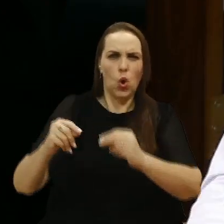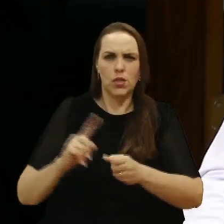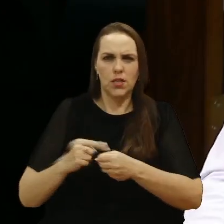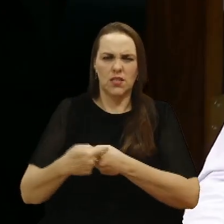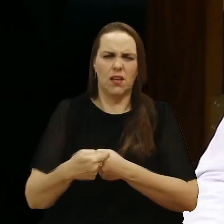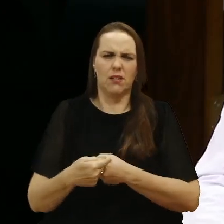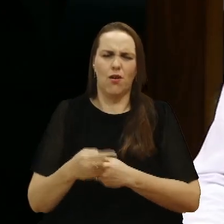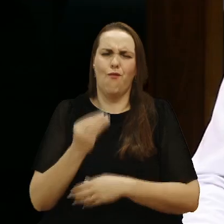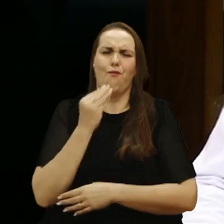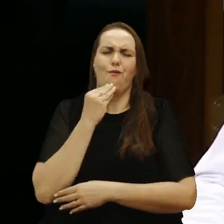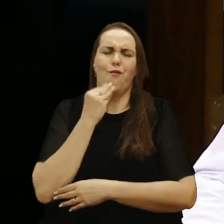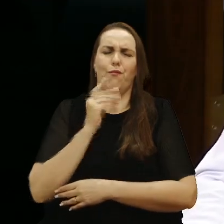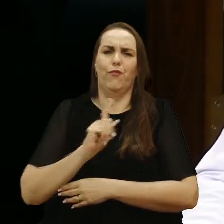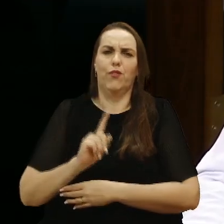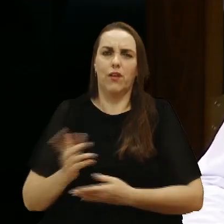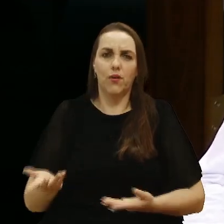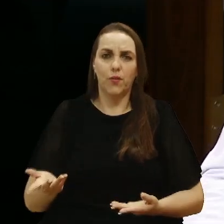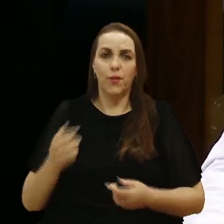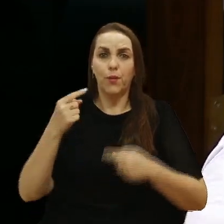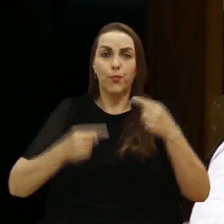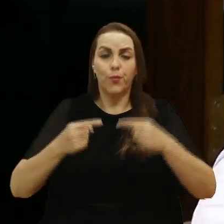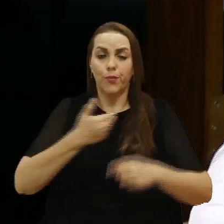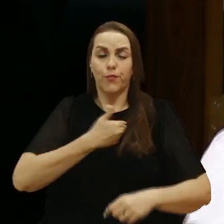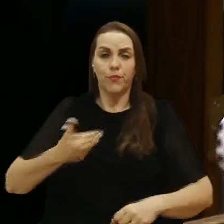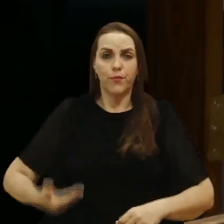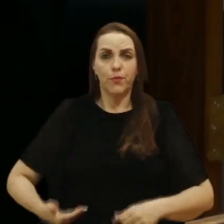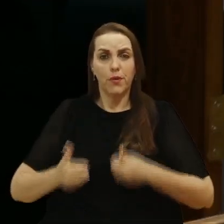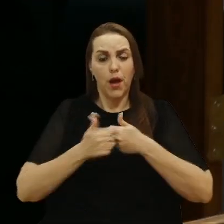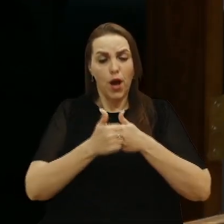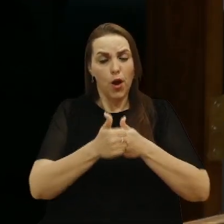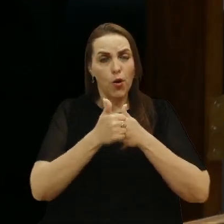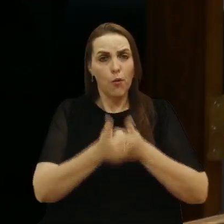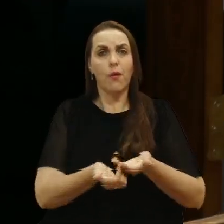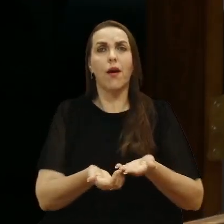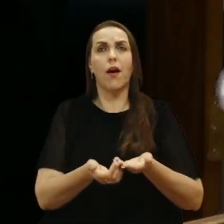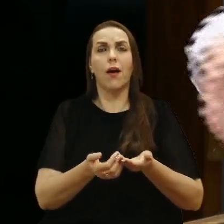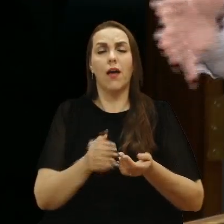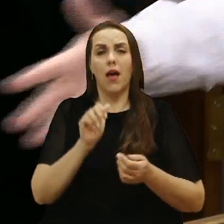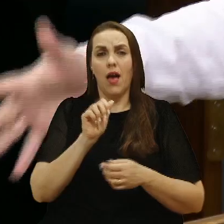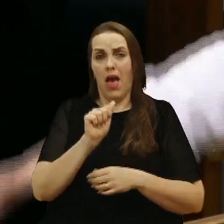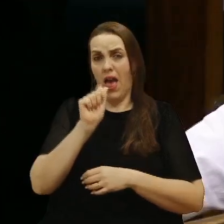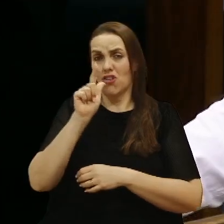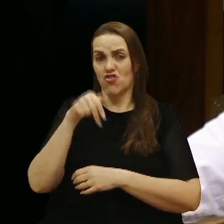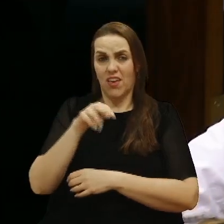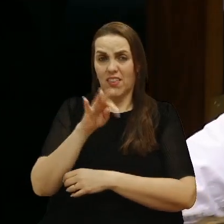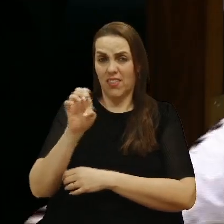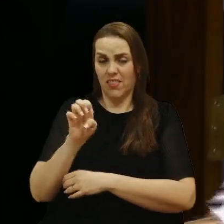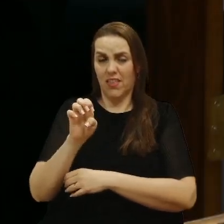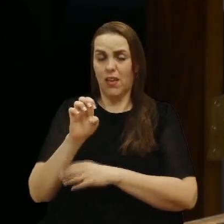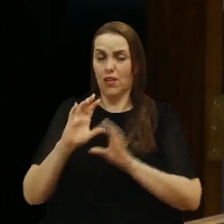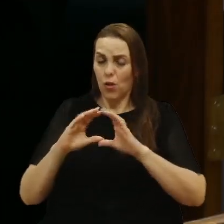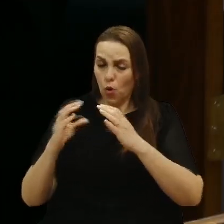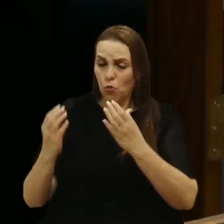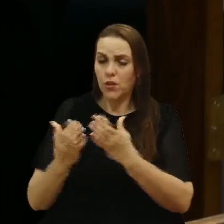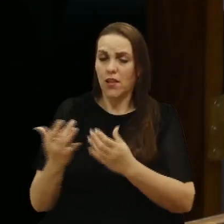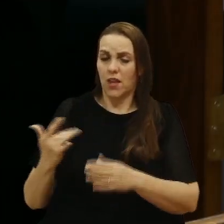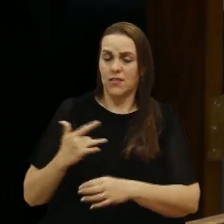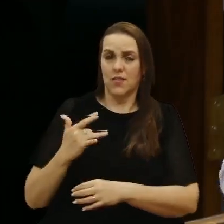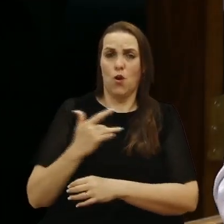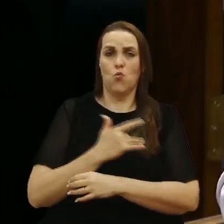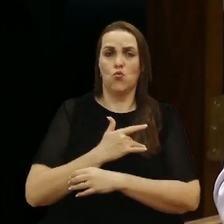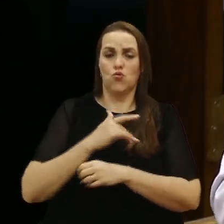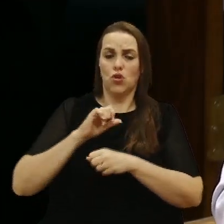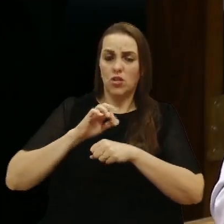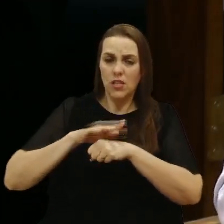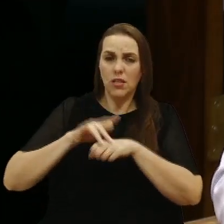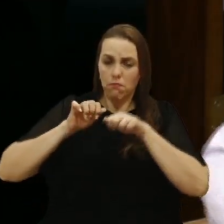não. A política pública é feita para ser acompanhada por agentes comunitários de saúde e agentes de endemia. Exclusivamente muda o